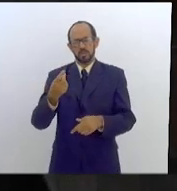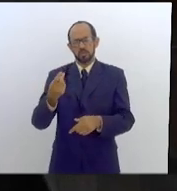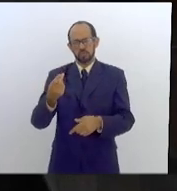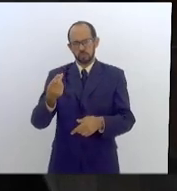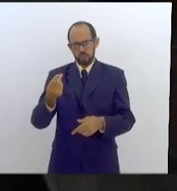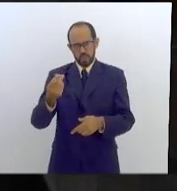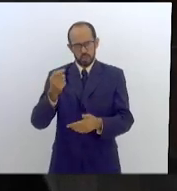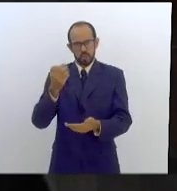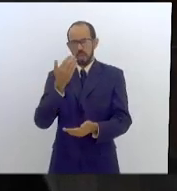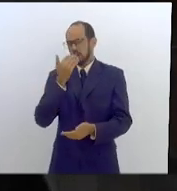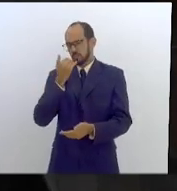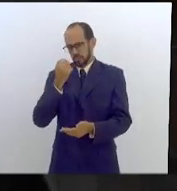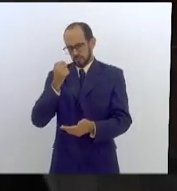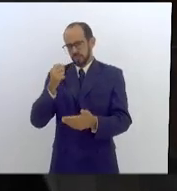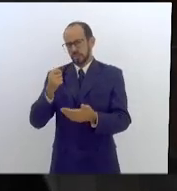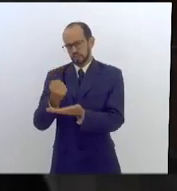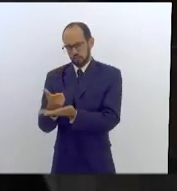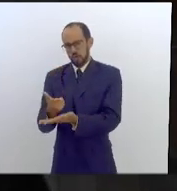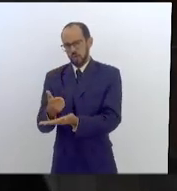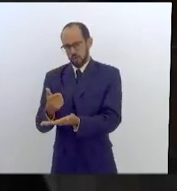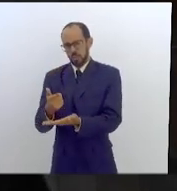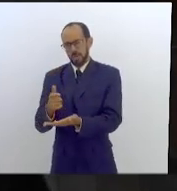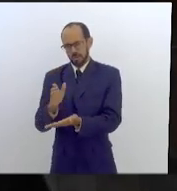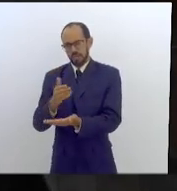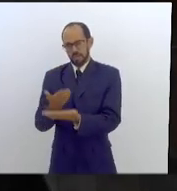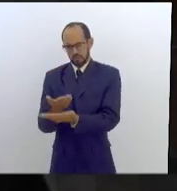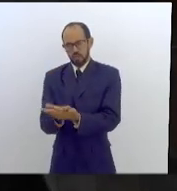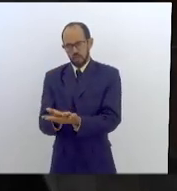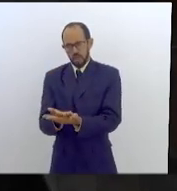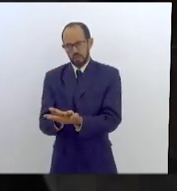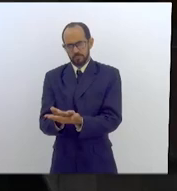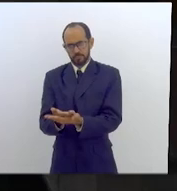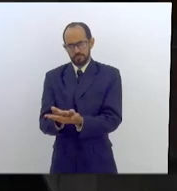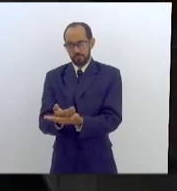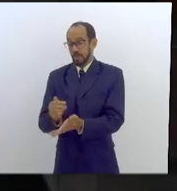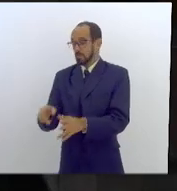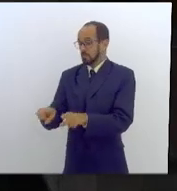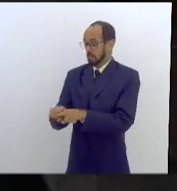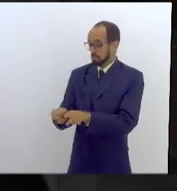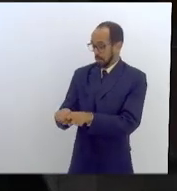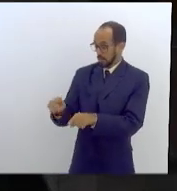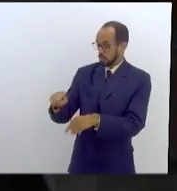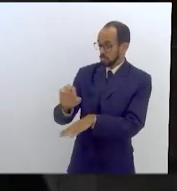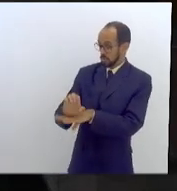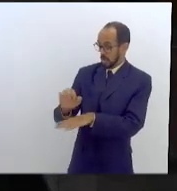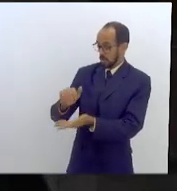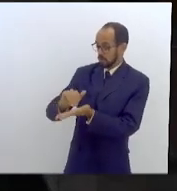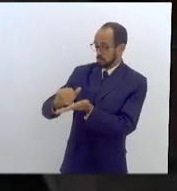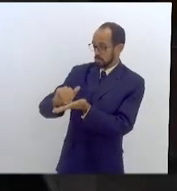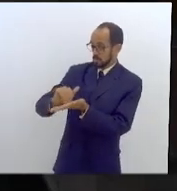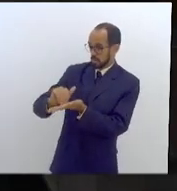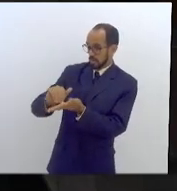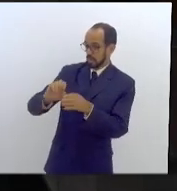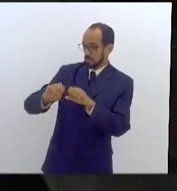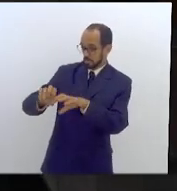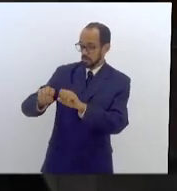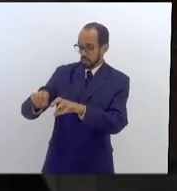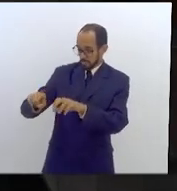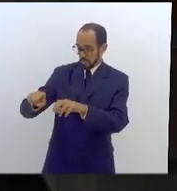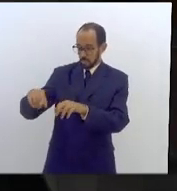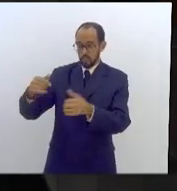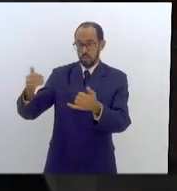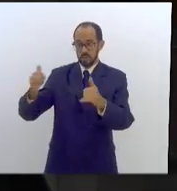escolar Aliás na semana passada dos Paulo em audiência da Secretaria de Educação do Estado cumprindo a lei de responsabilidade Educacional pelos próprios